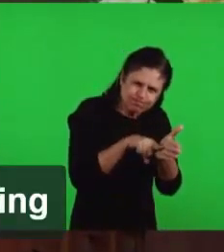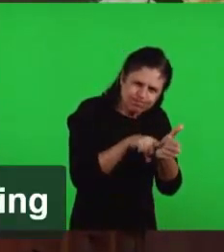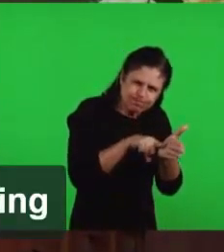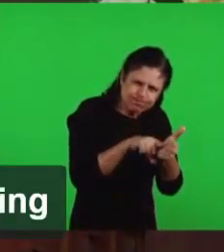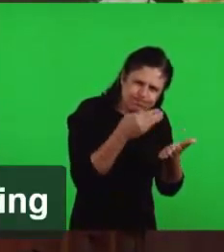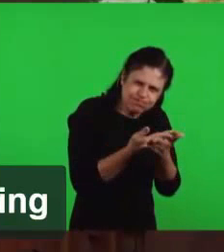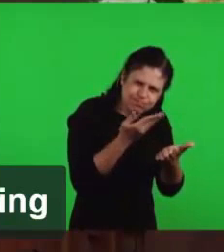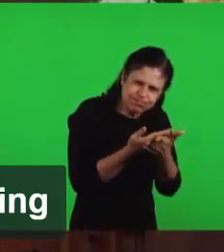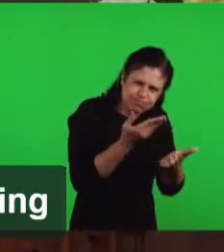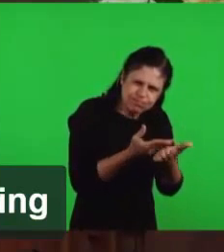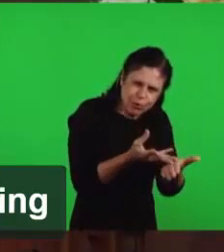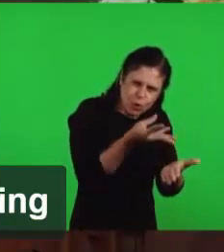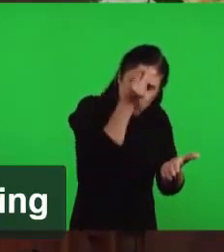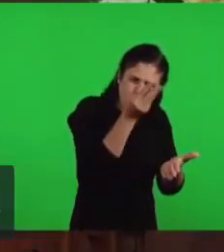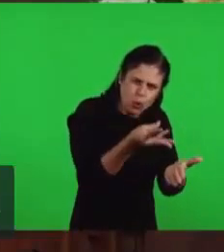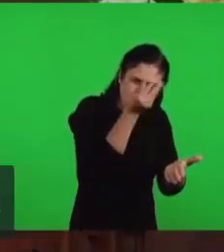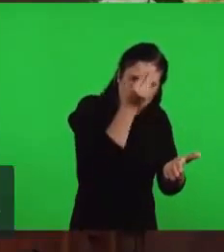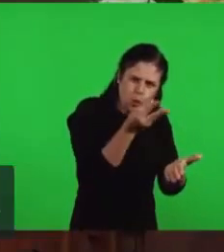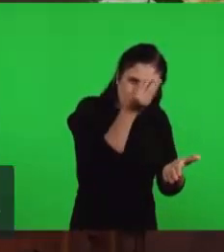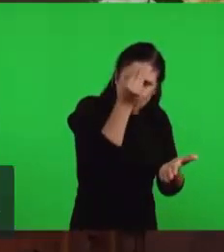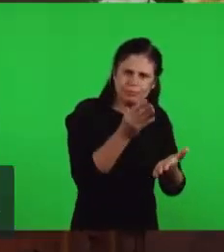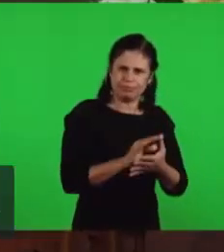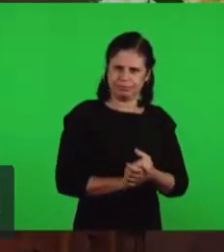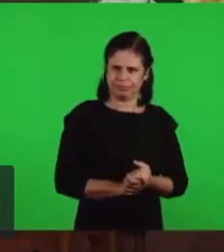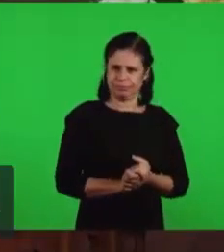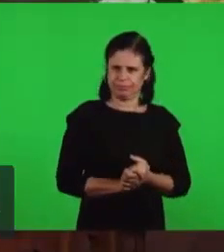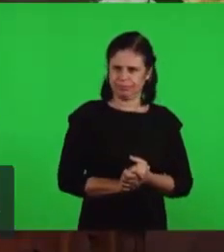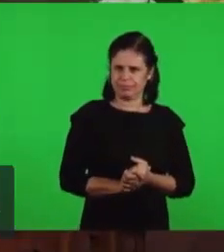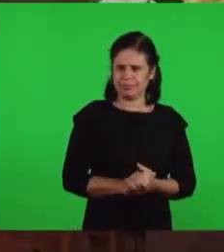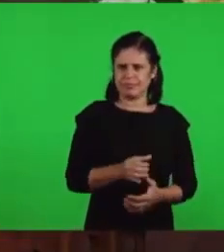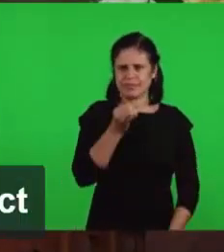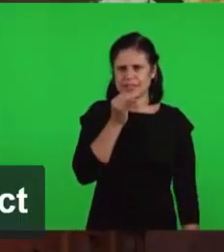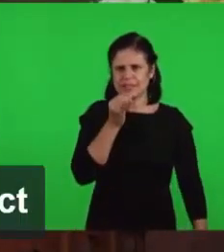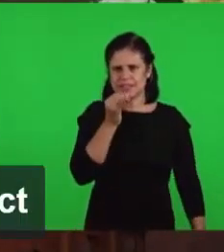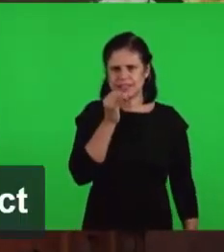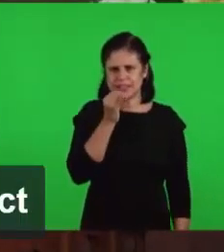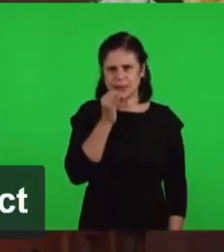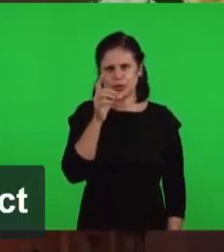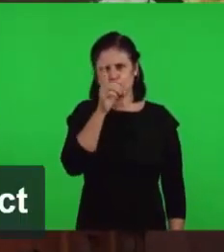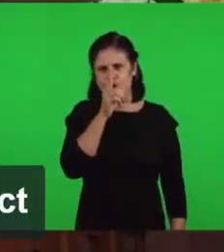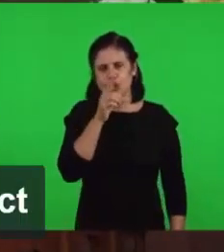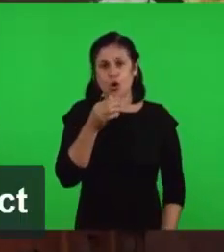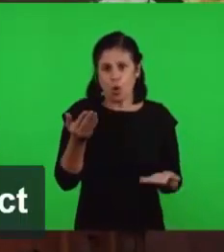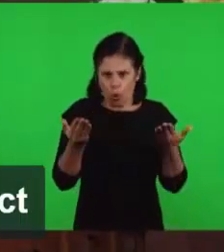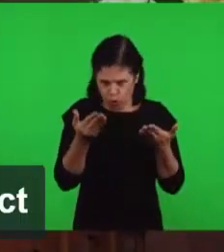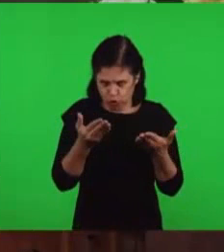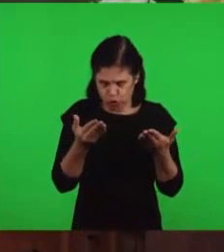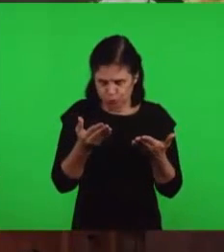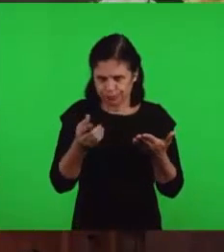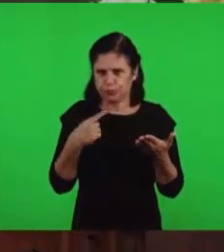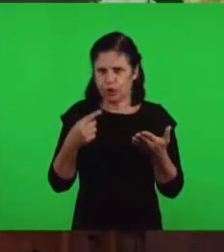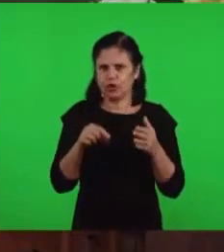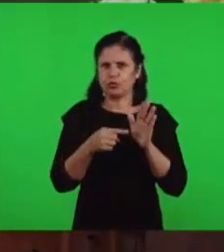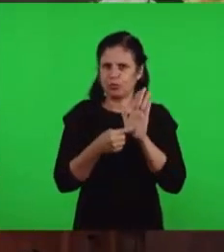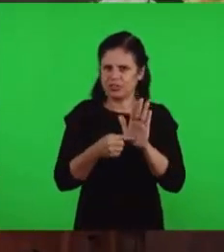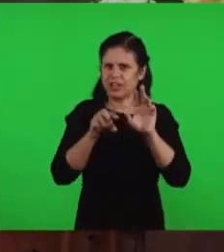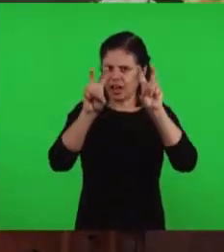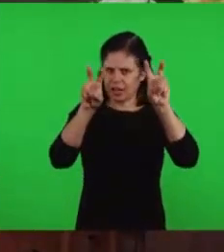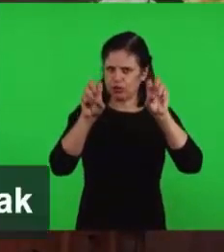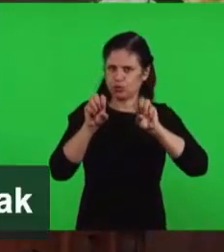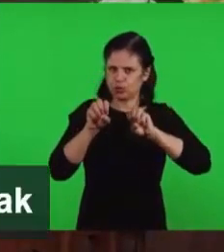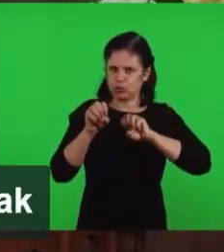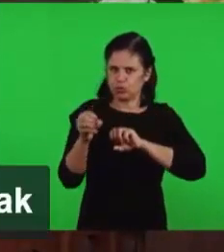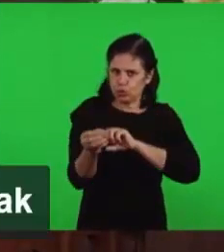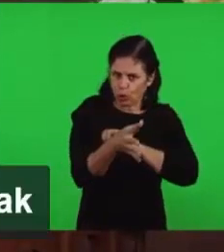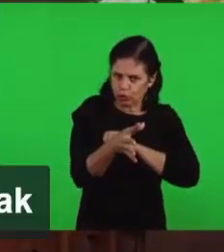você está vendo uma coisa que tem começo tem fim eu não posso chegar na próxima aula que nós vamos dar hoje o assunto vamos dar hoje eu não posso